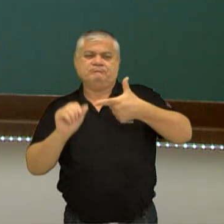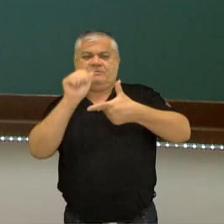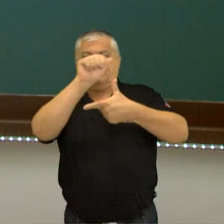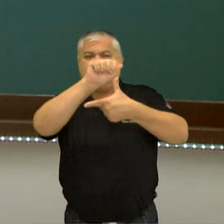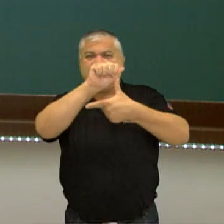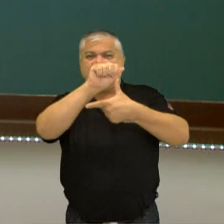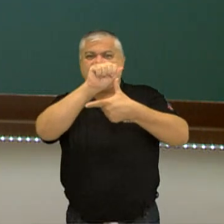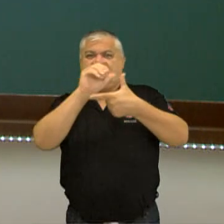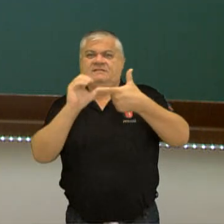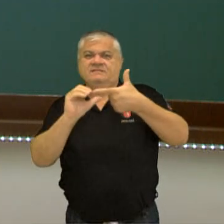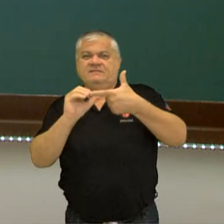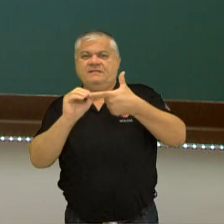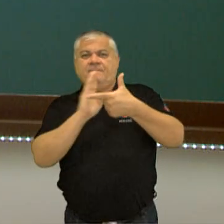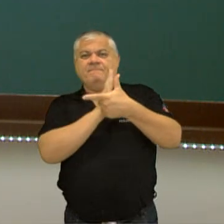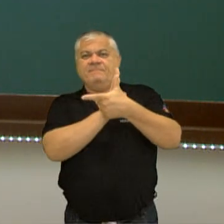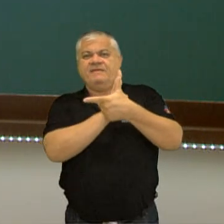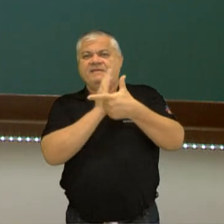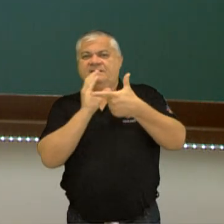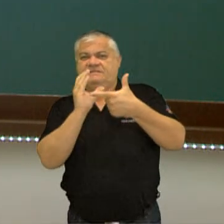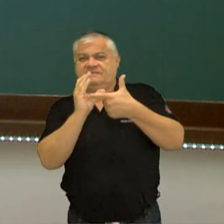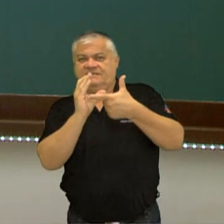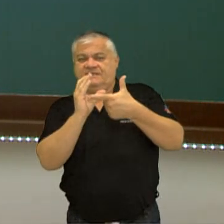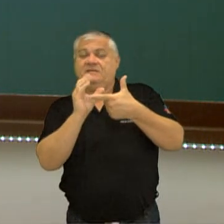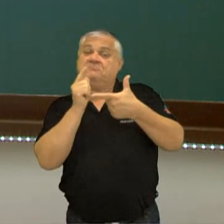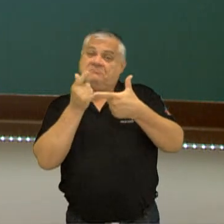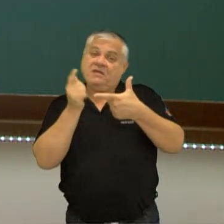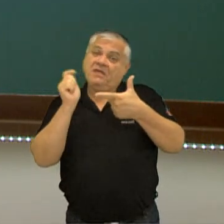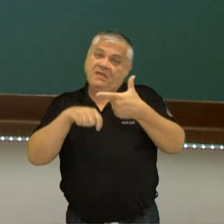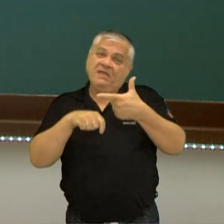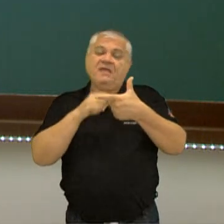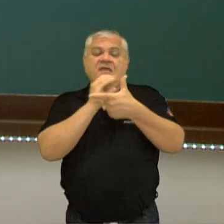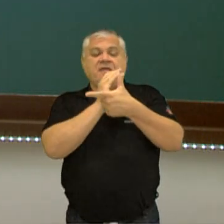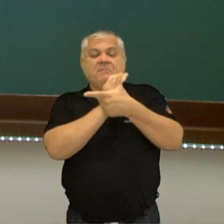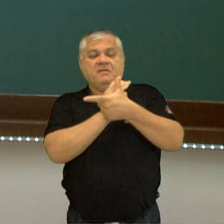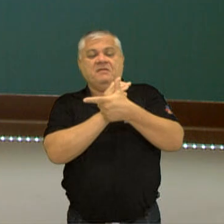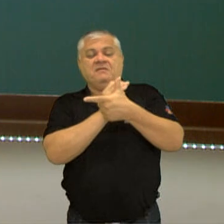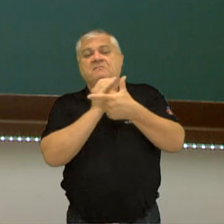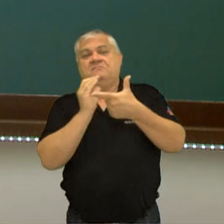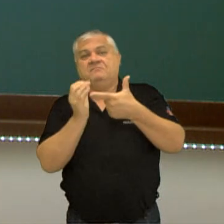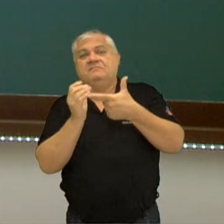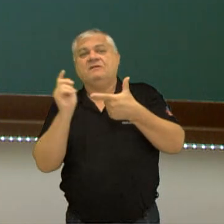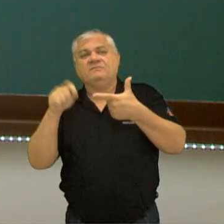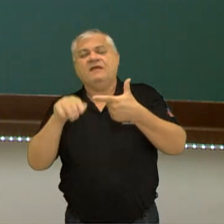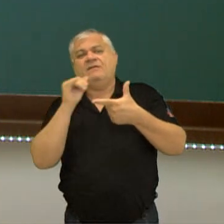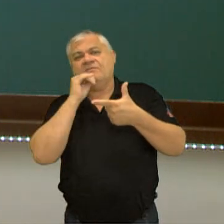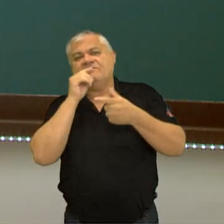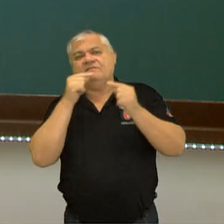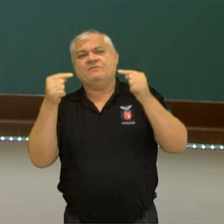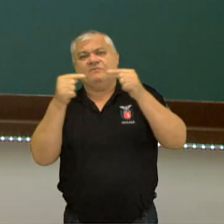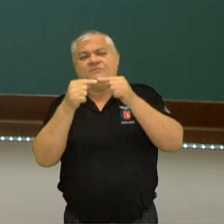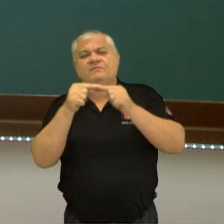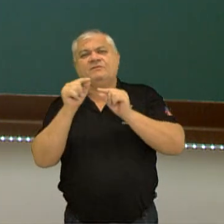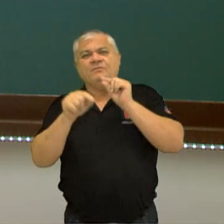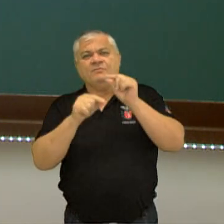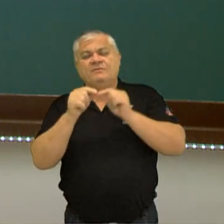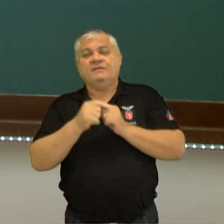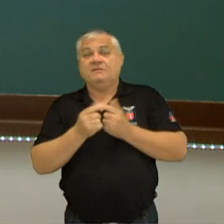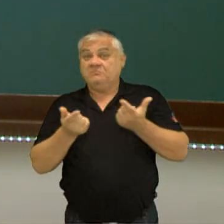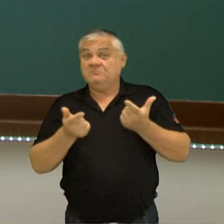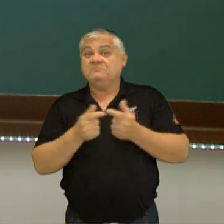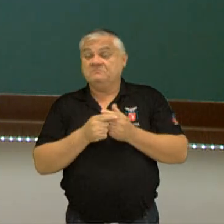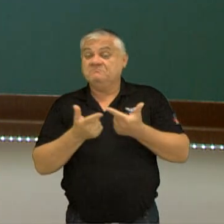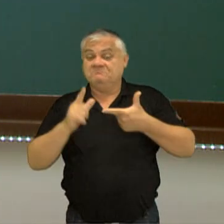as distâncias BC e AB são catetos desse triângulo. Por isso eu posso aplicar aqui o teorema